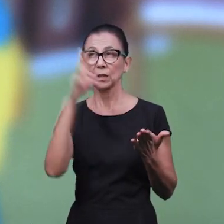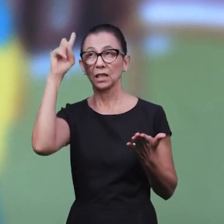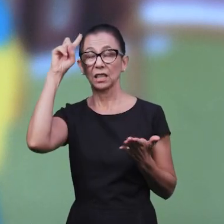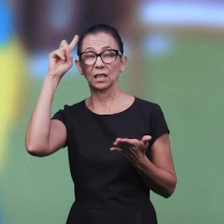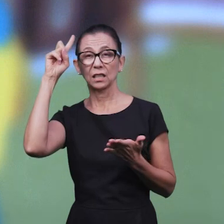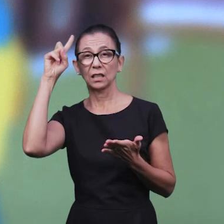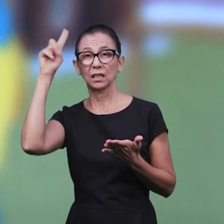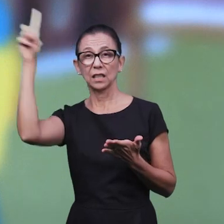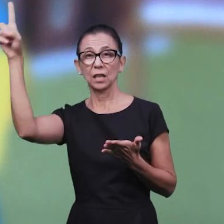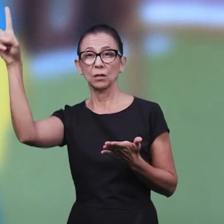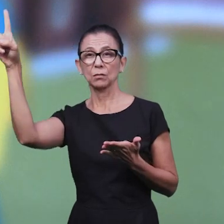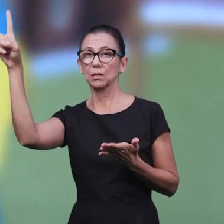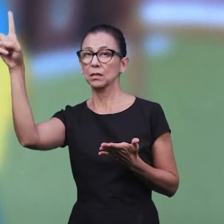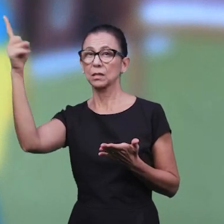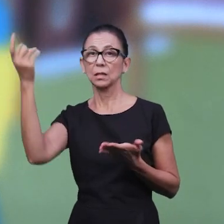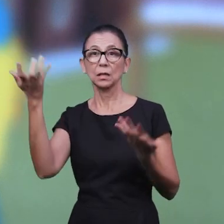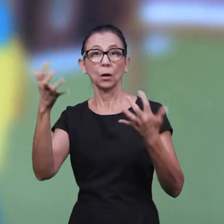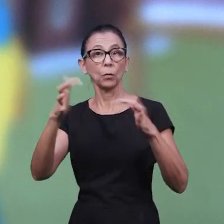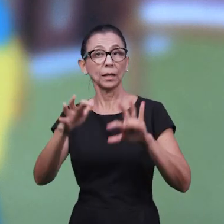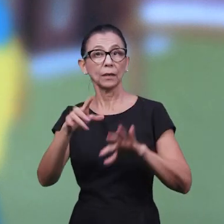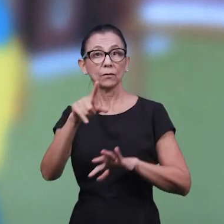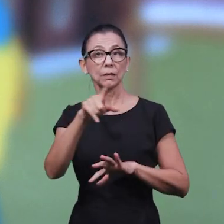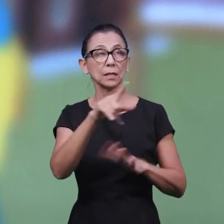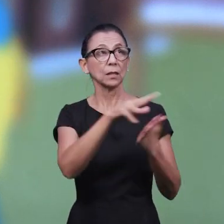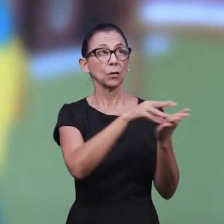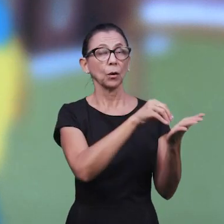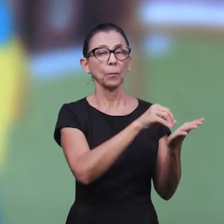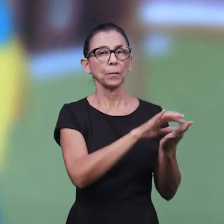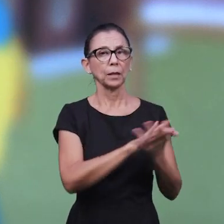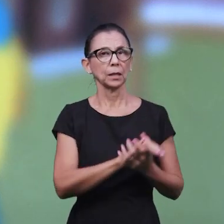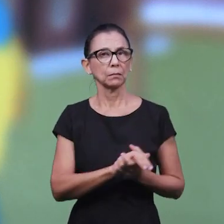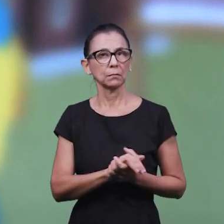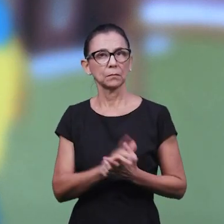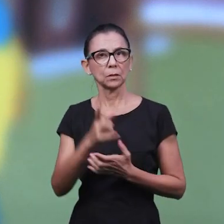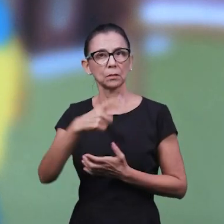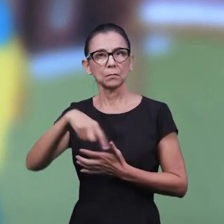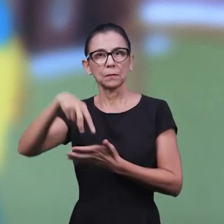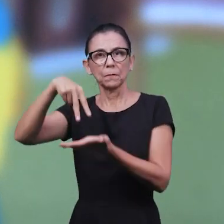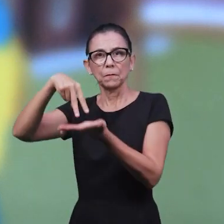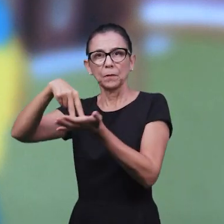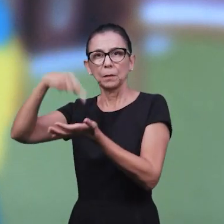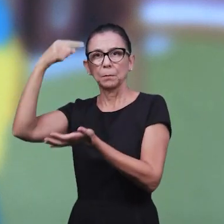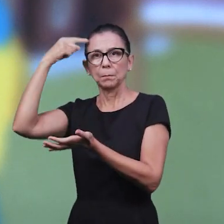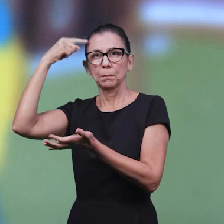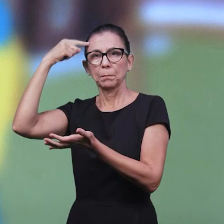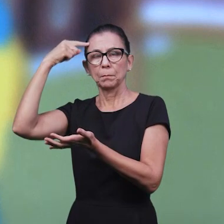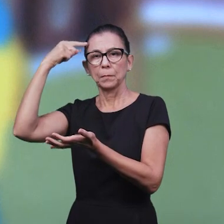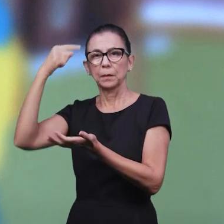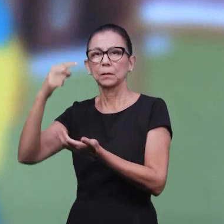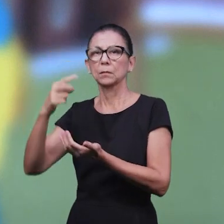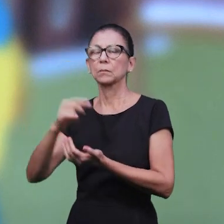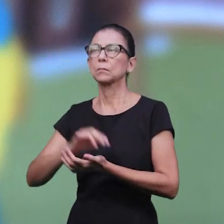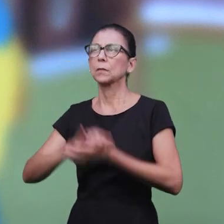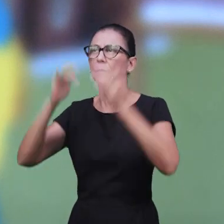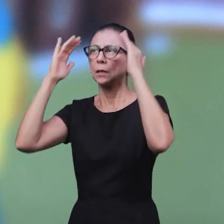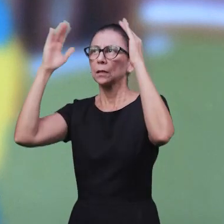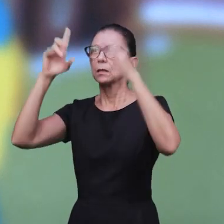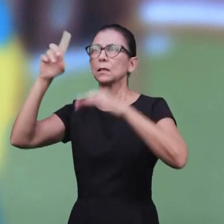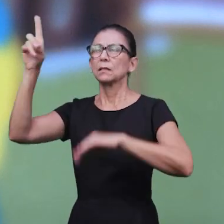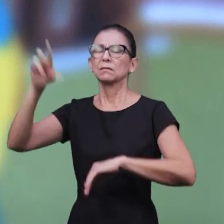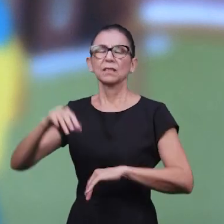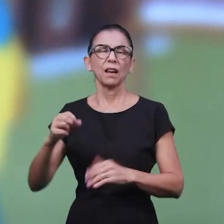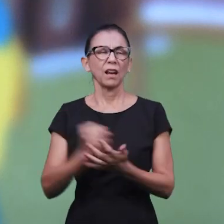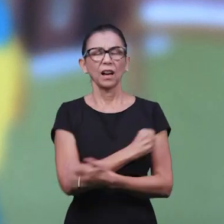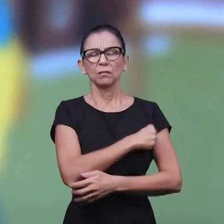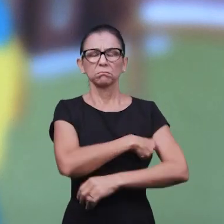os nossos pensamentos sejam pensamentos, firmes nele, para fazer toda a sua vontade. Ah, mas por que